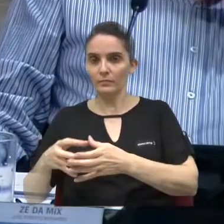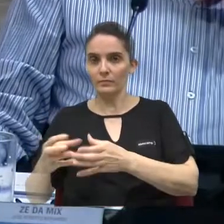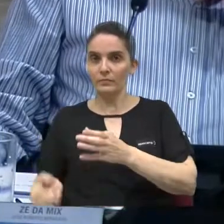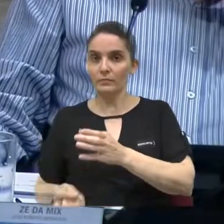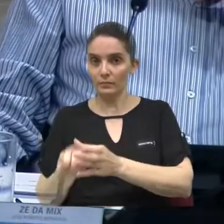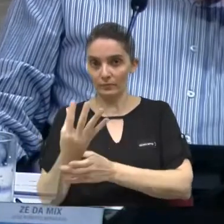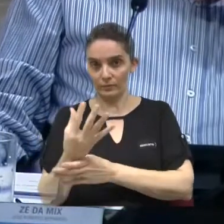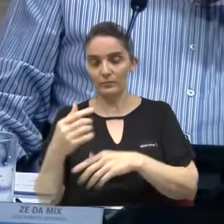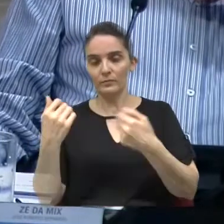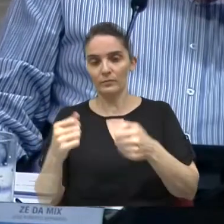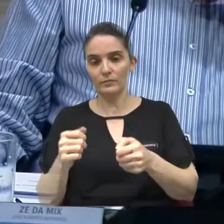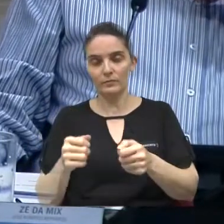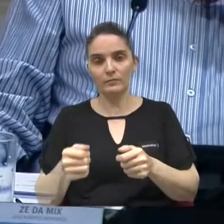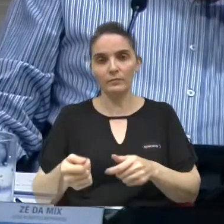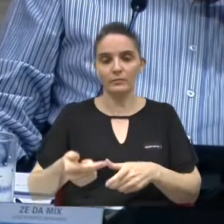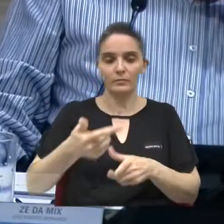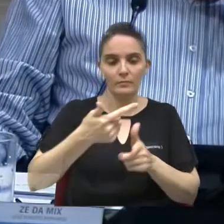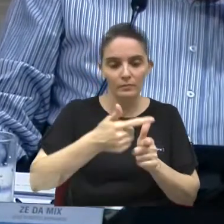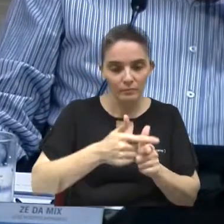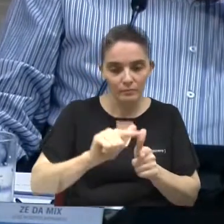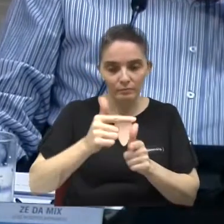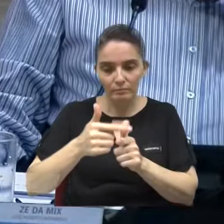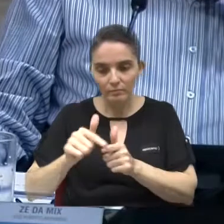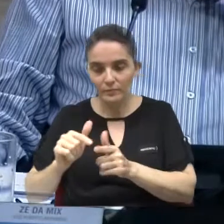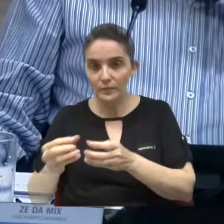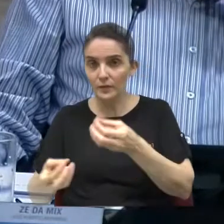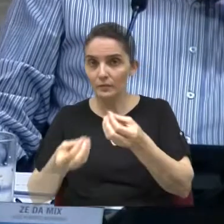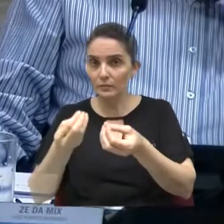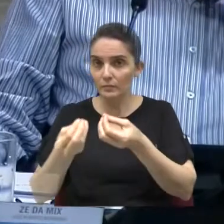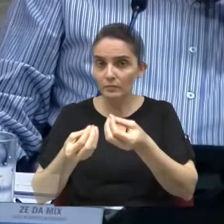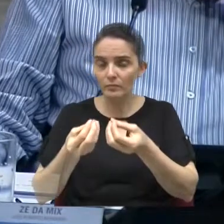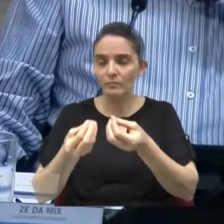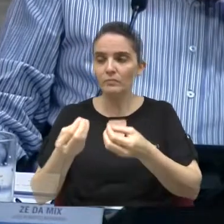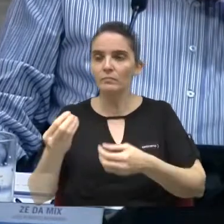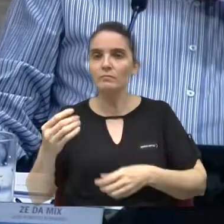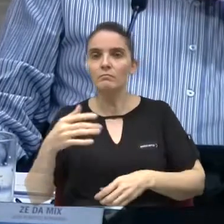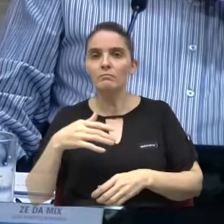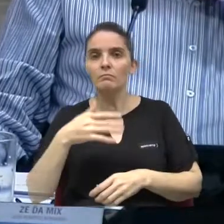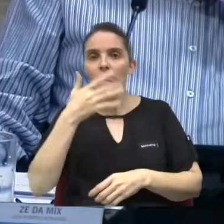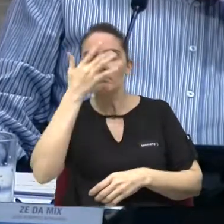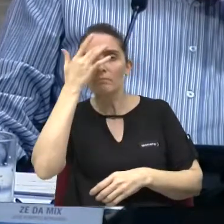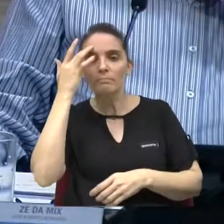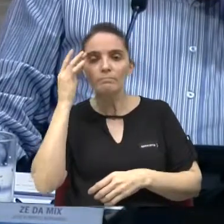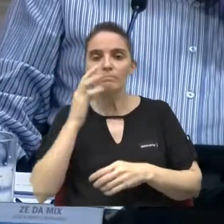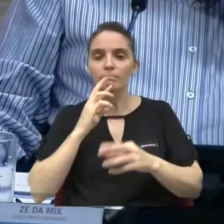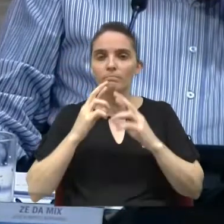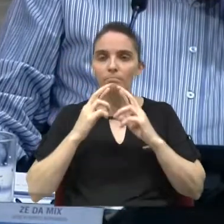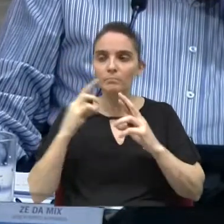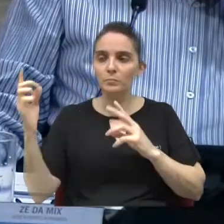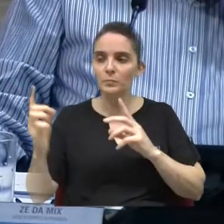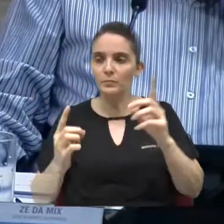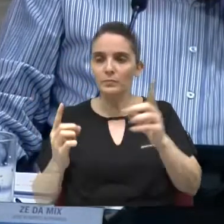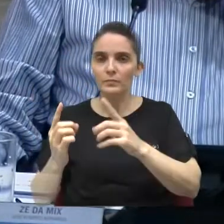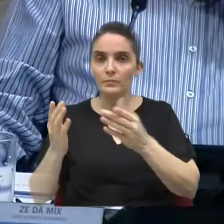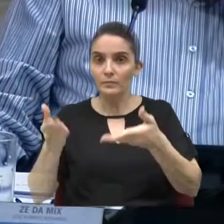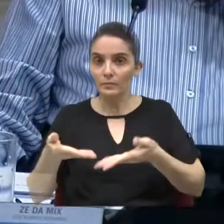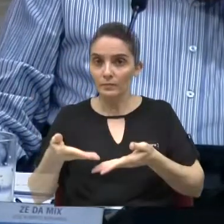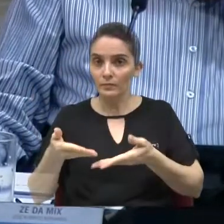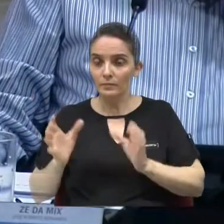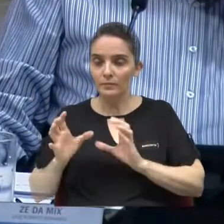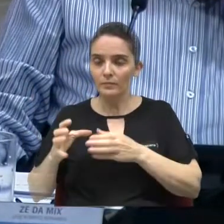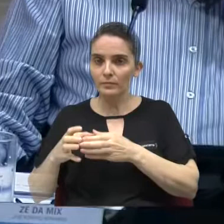ser desdobradas, de acordo com as demandas que vão chegar. Então hoje, né, especialmente através da Comissão de Direitos Humanos,